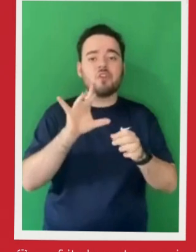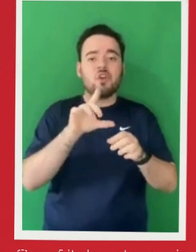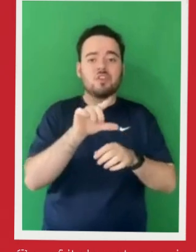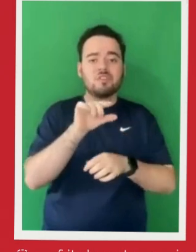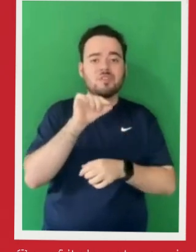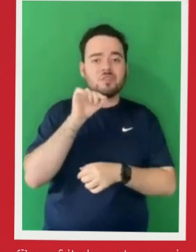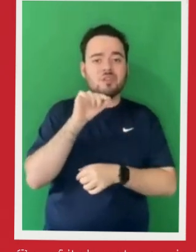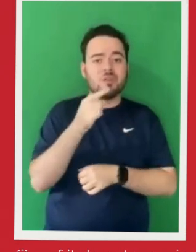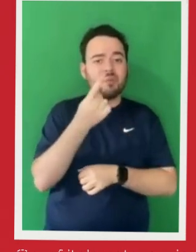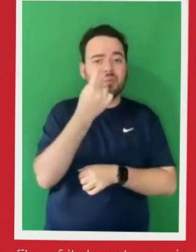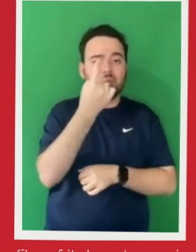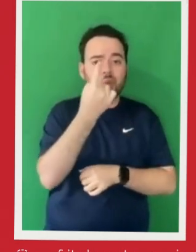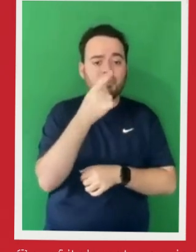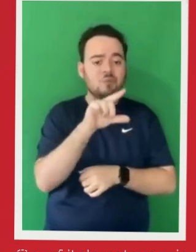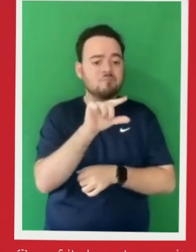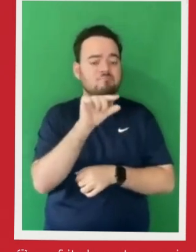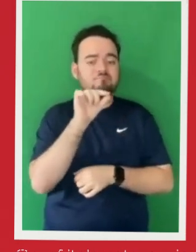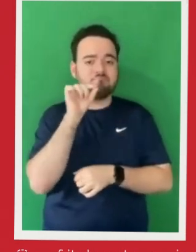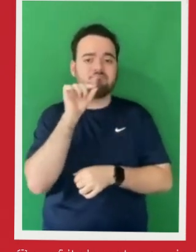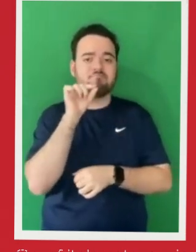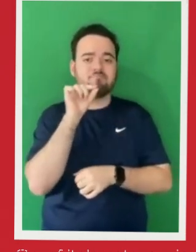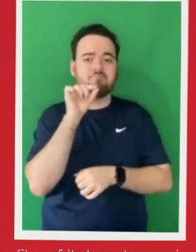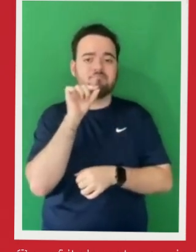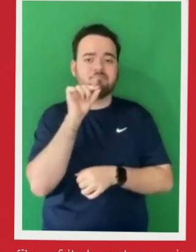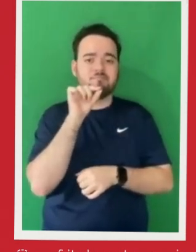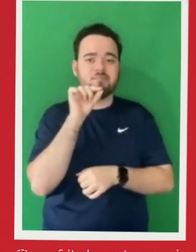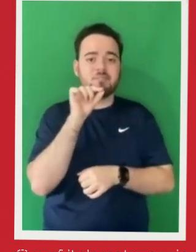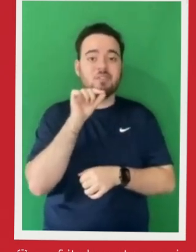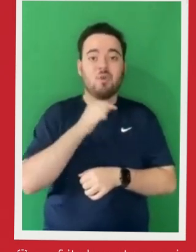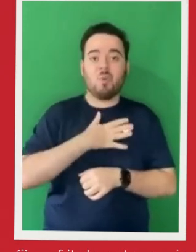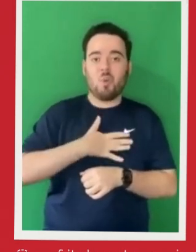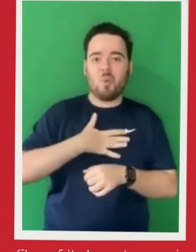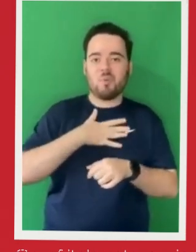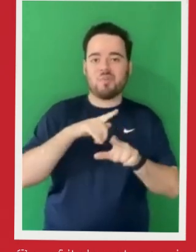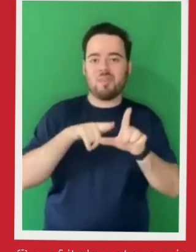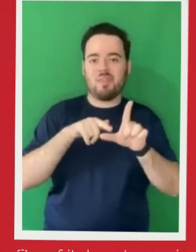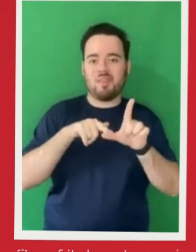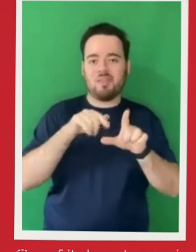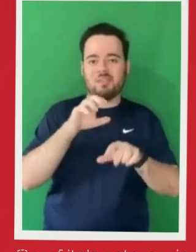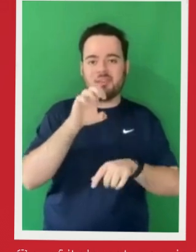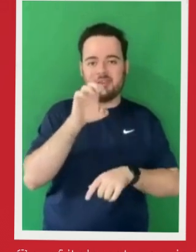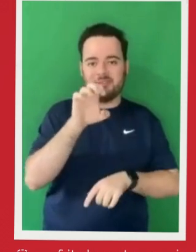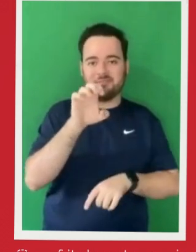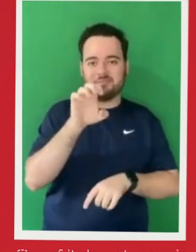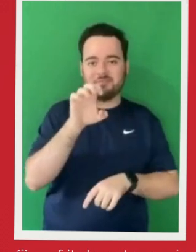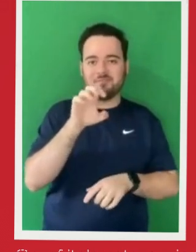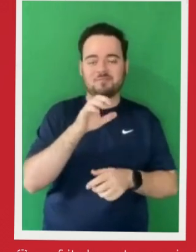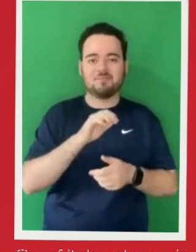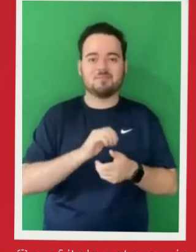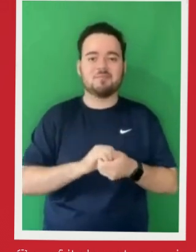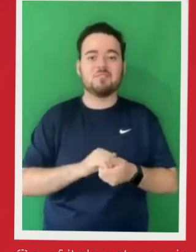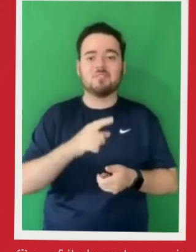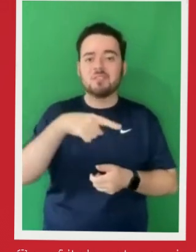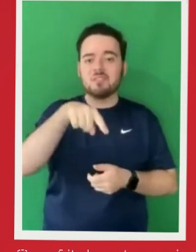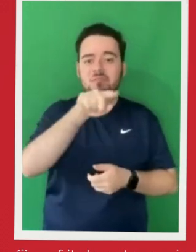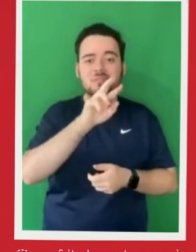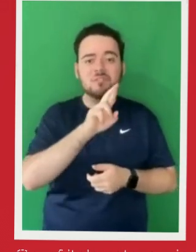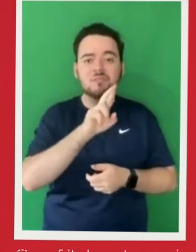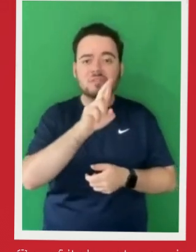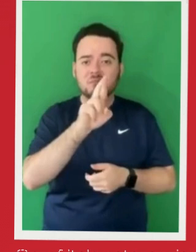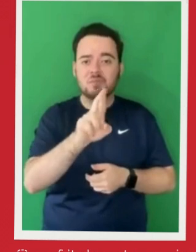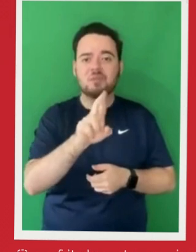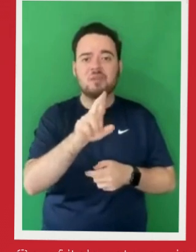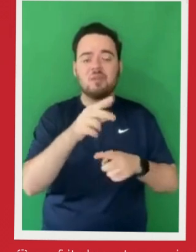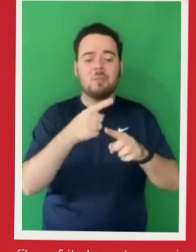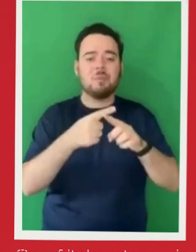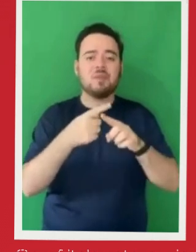É só marcar uma única escolha. E a gente gosta muito da letra E. Mas